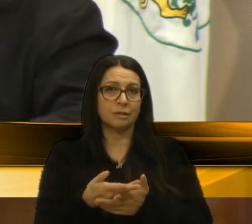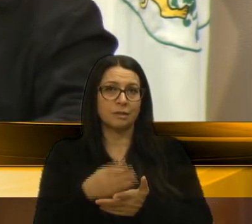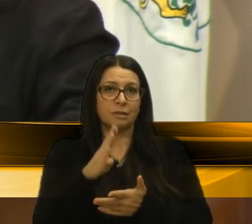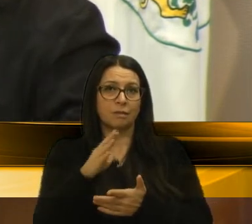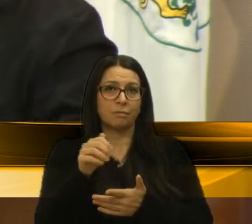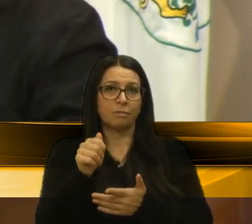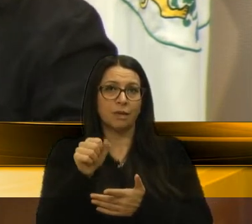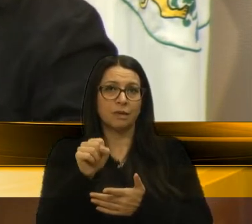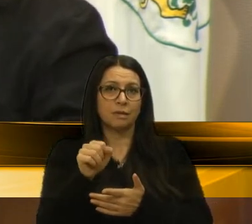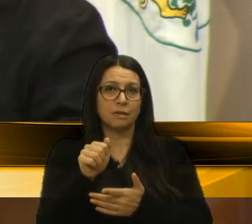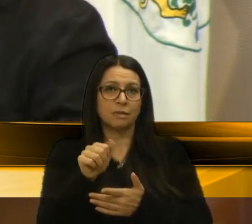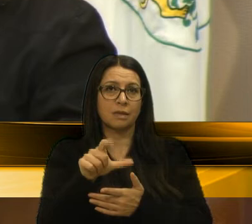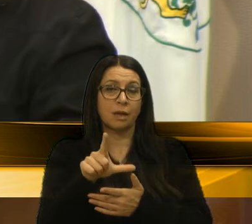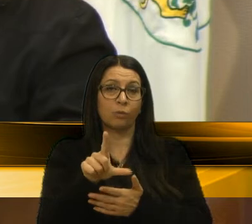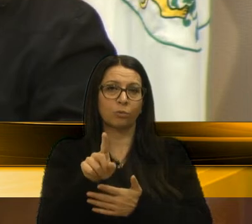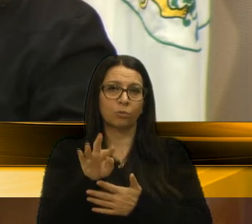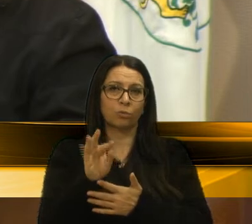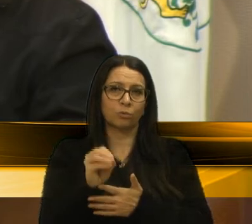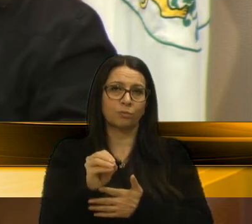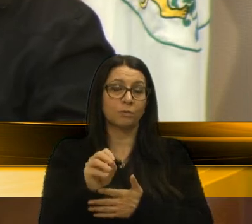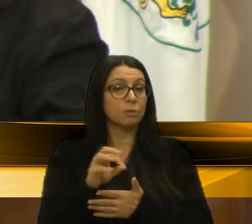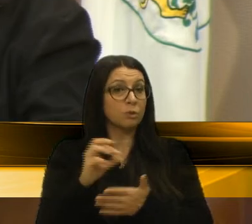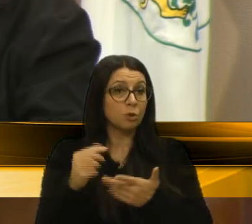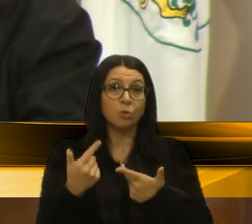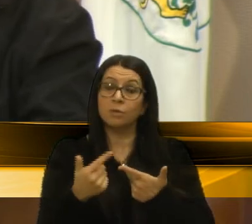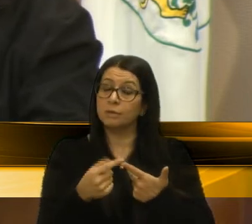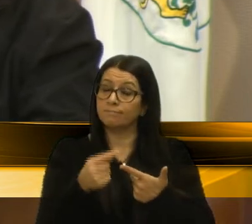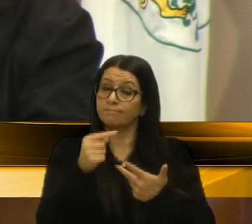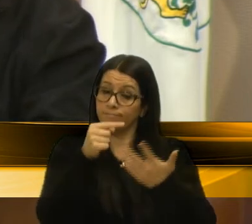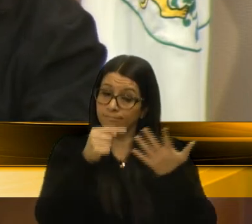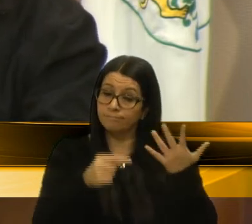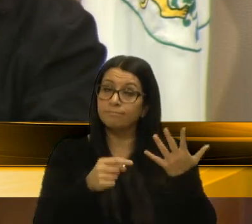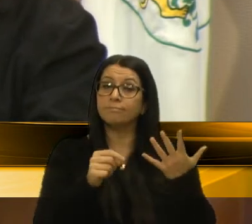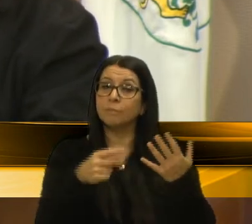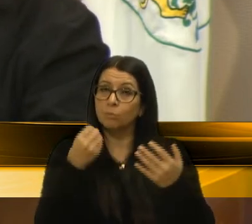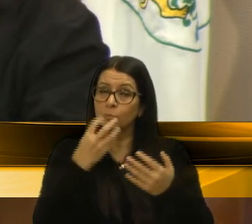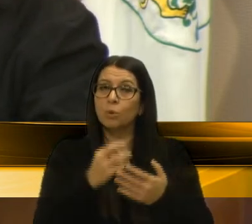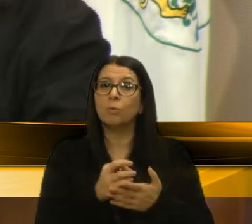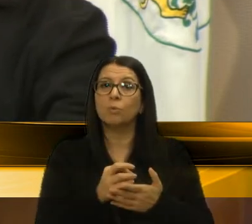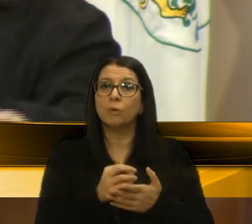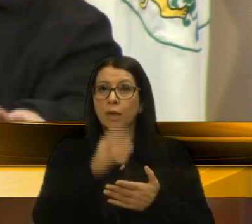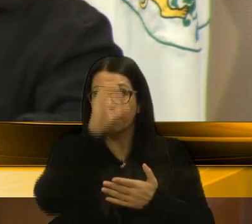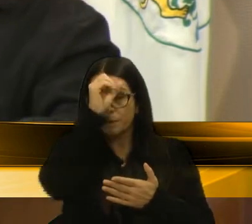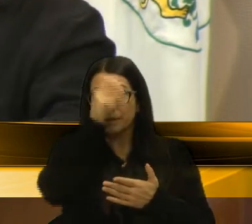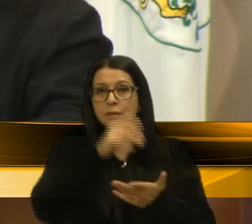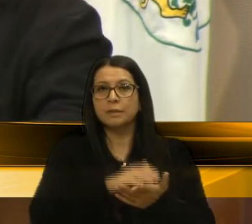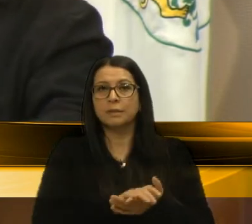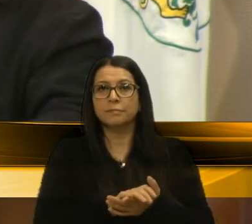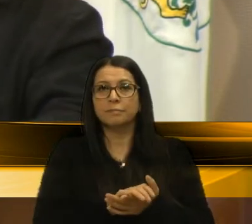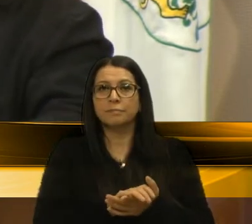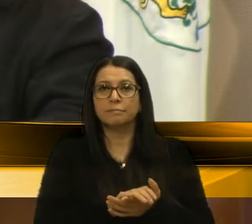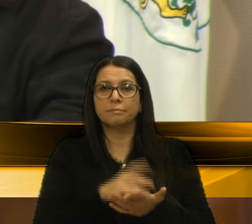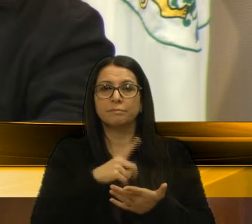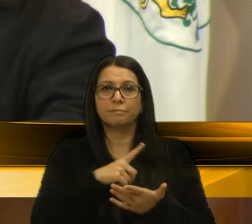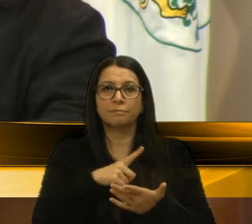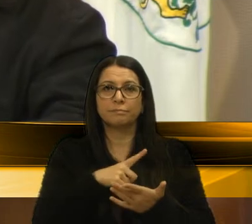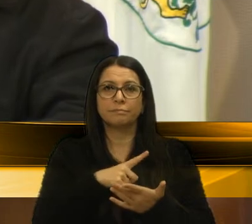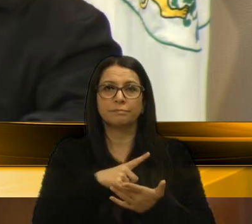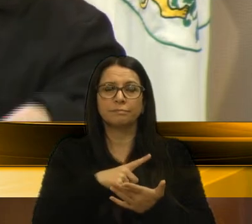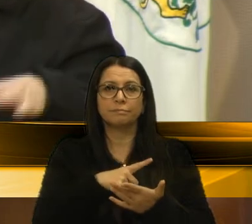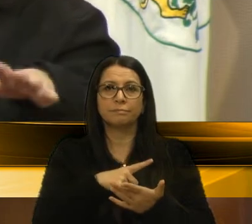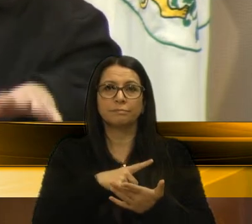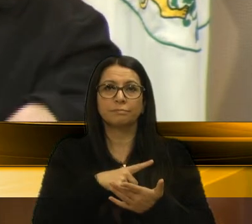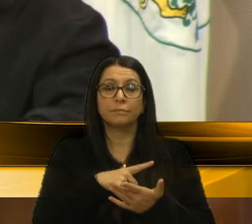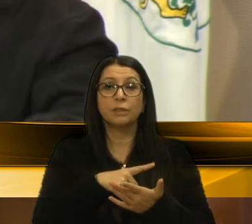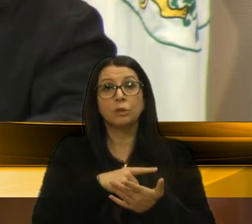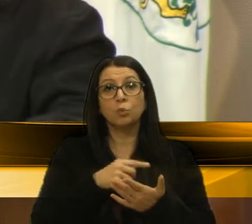né? Então, essas situações eu acho que sempre é bom a gente aprender com quem tem um domínio